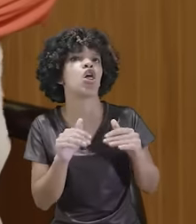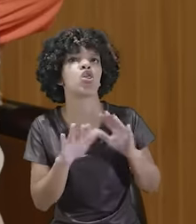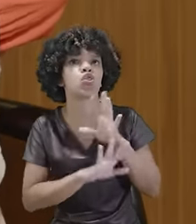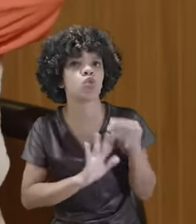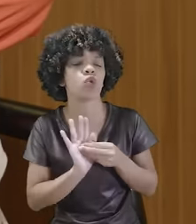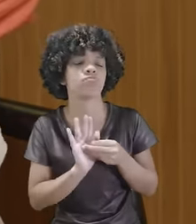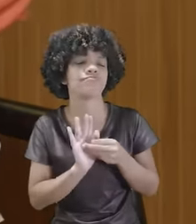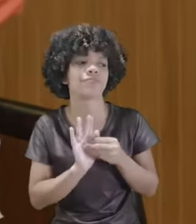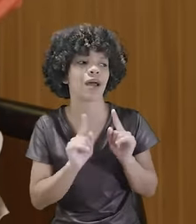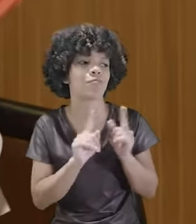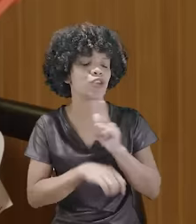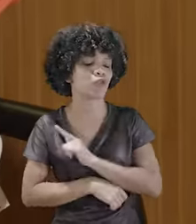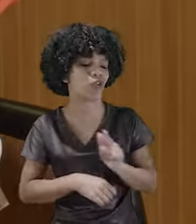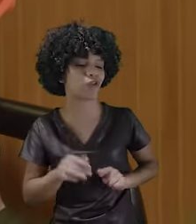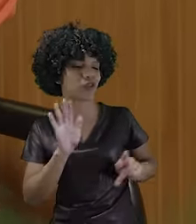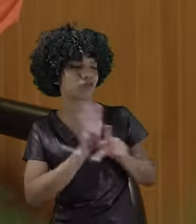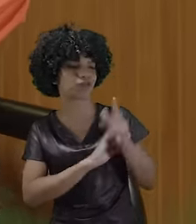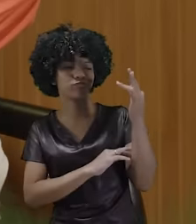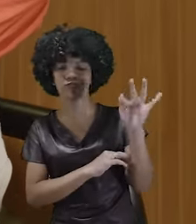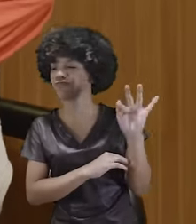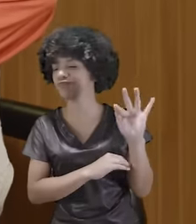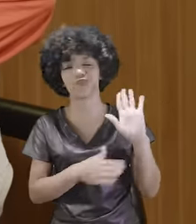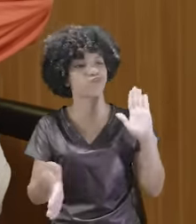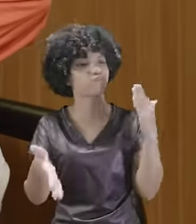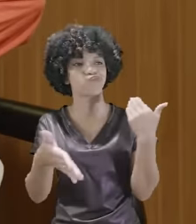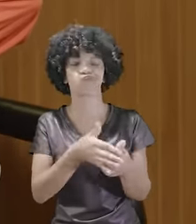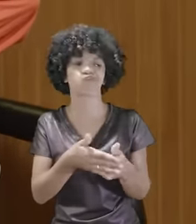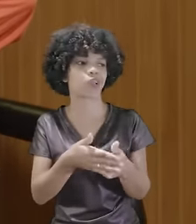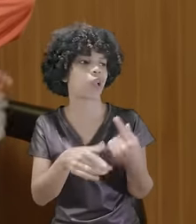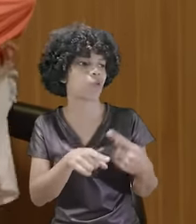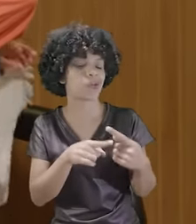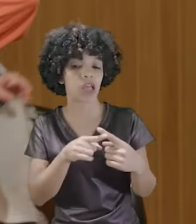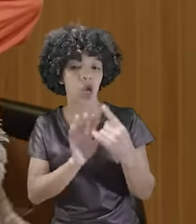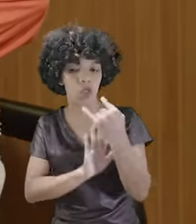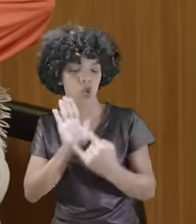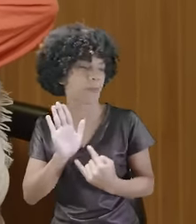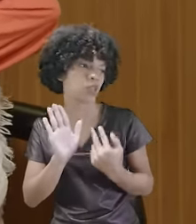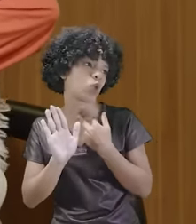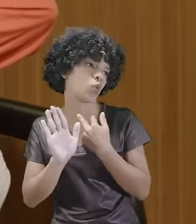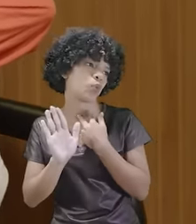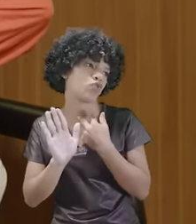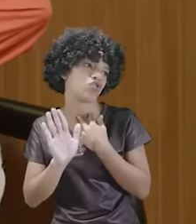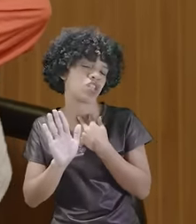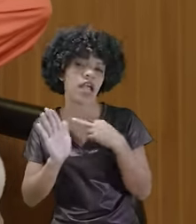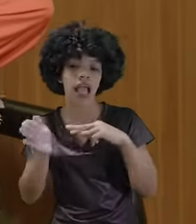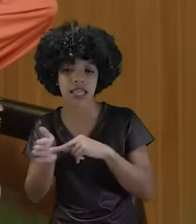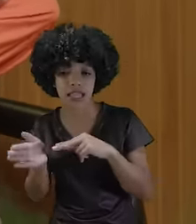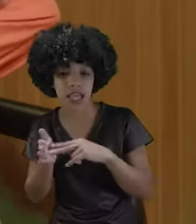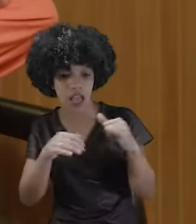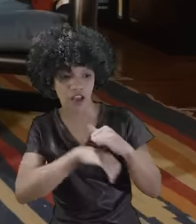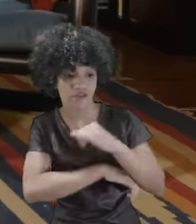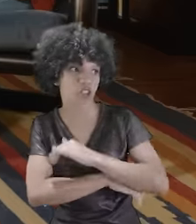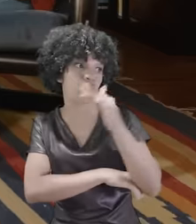aí o governo não deixou entrar no aeroporto ficava uma autorização que não pode entrar Sirius no avião do que